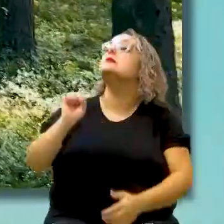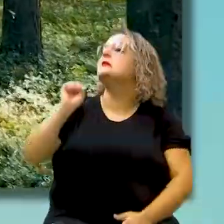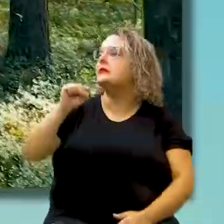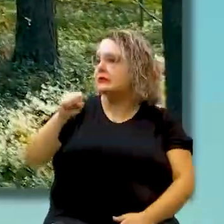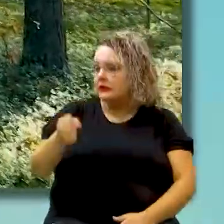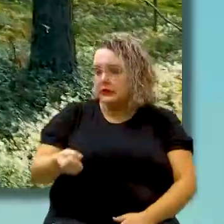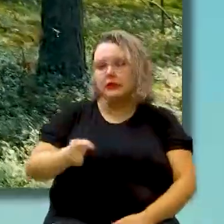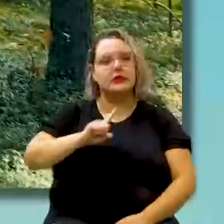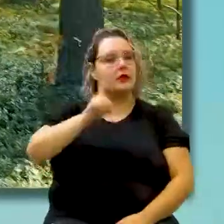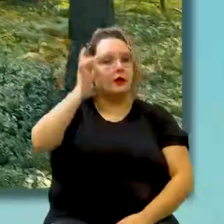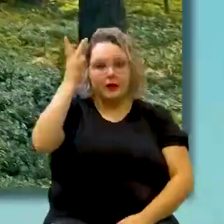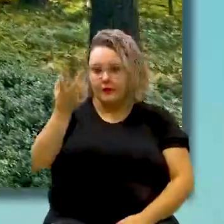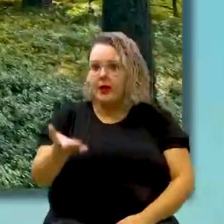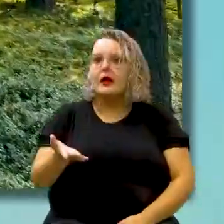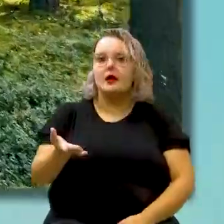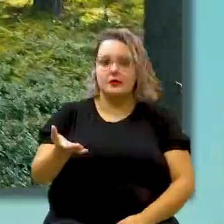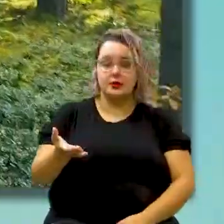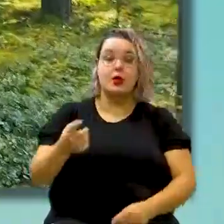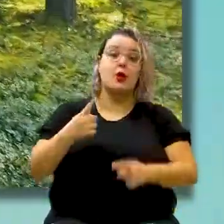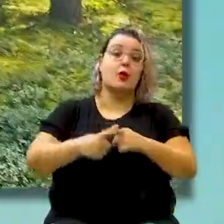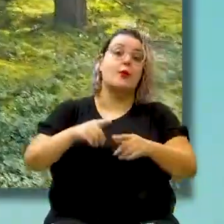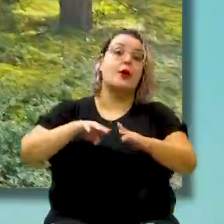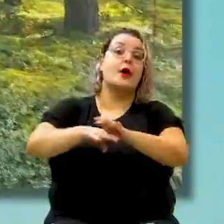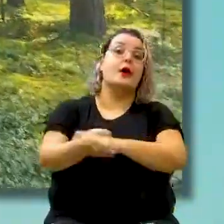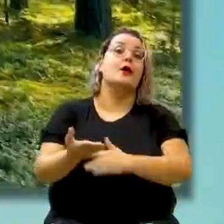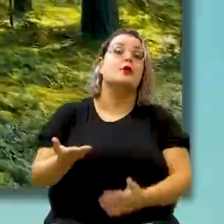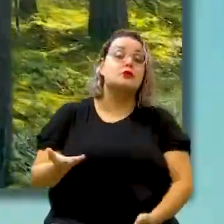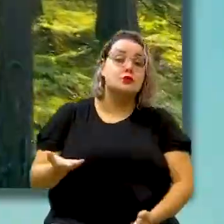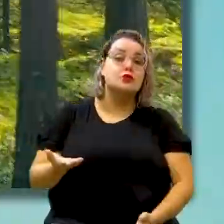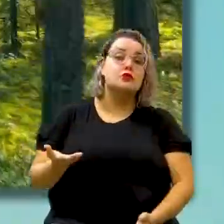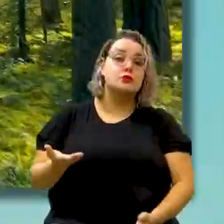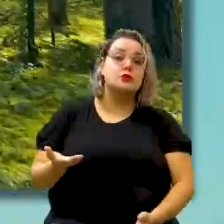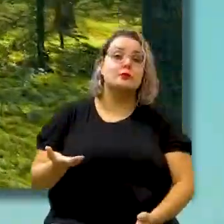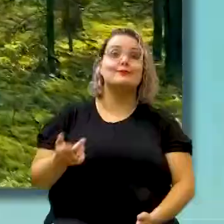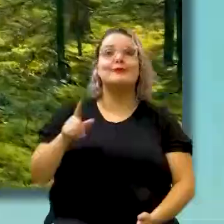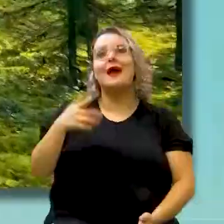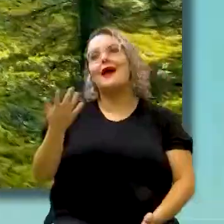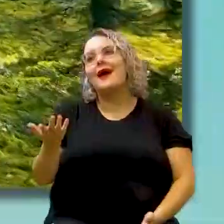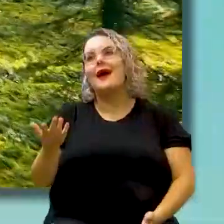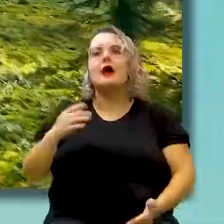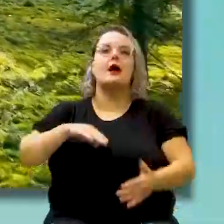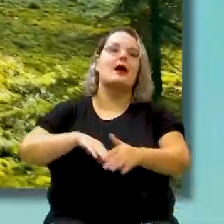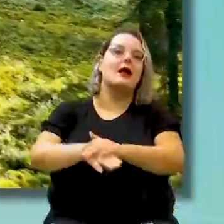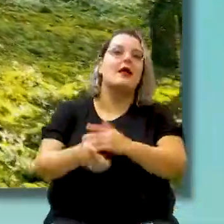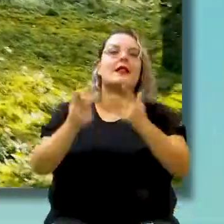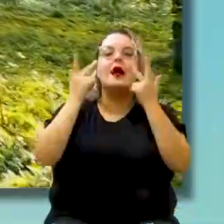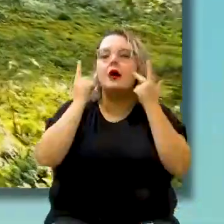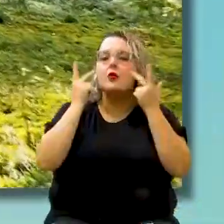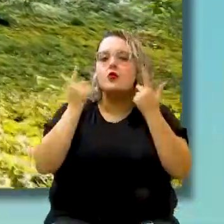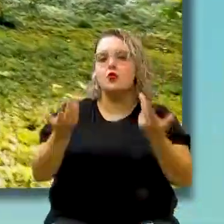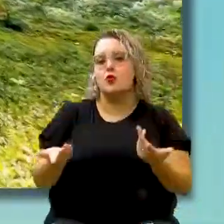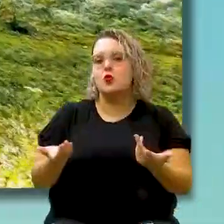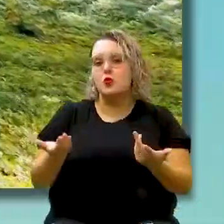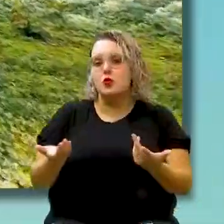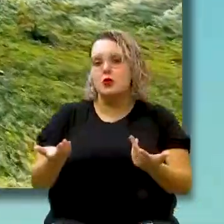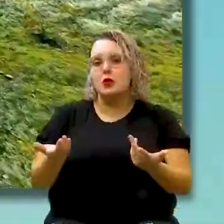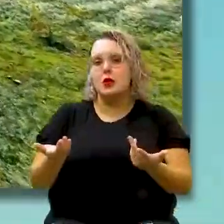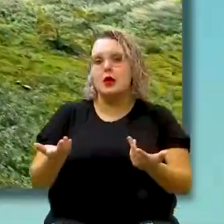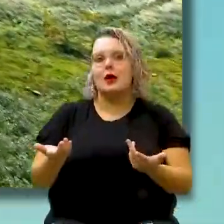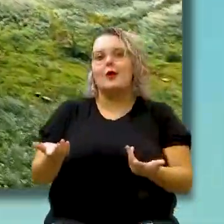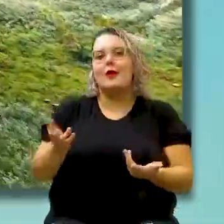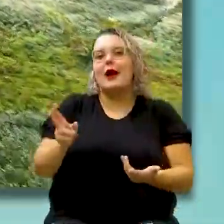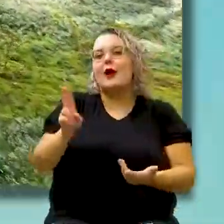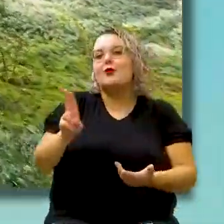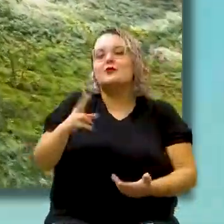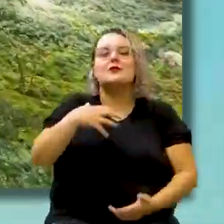própria estudos, vida né? não é fácil também, porque a gente está acostumado e a gente é muito habituado a